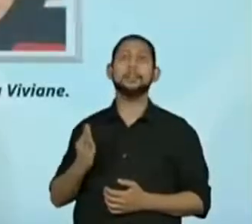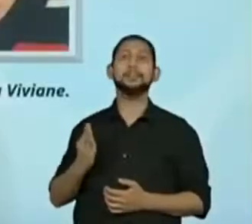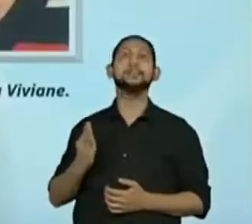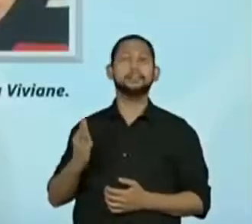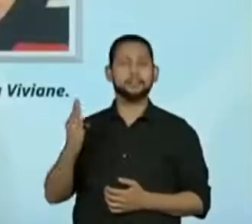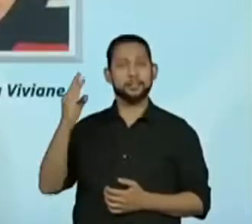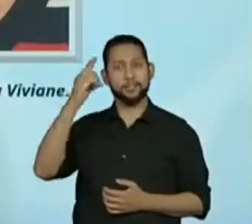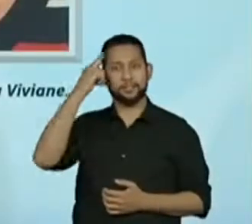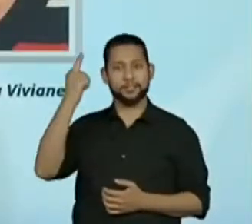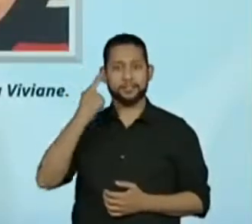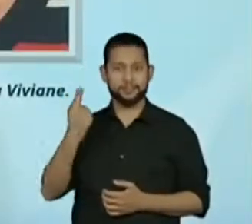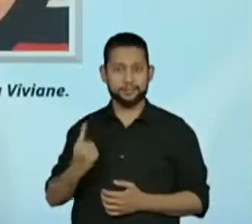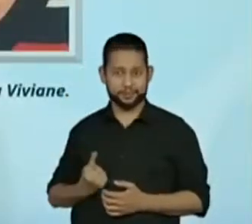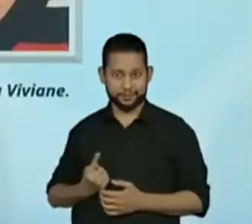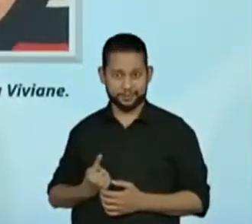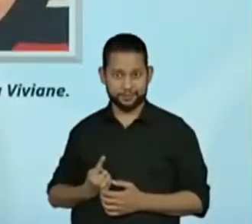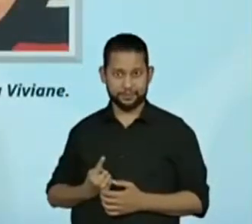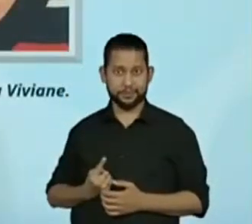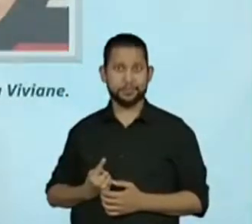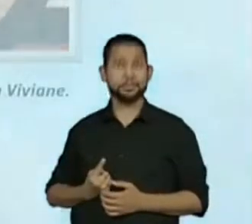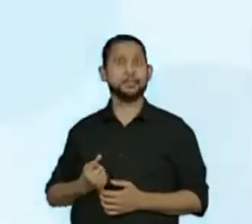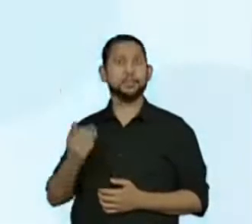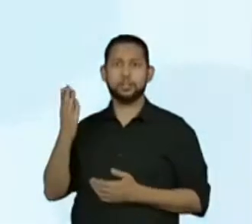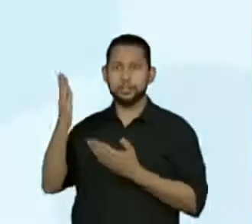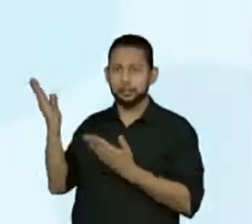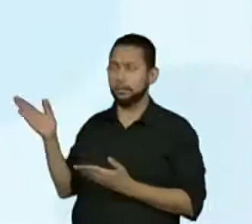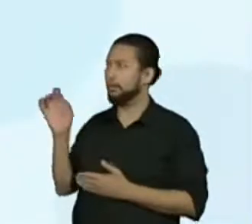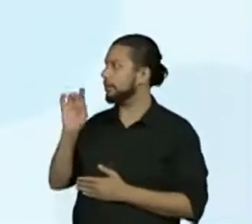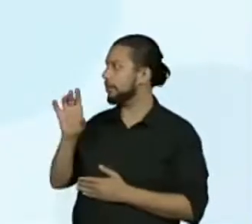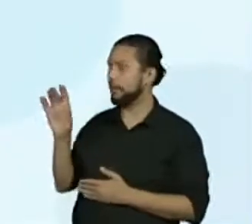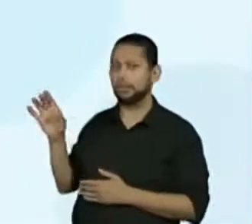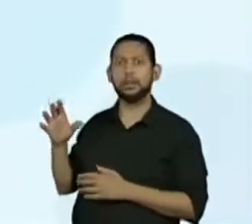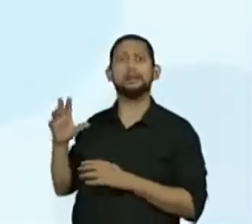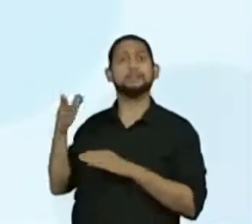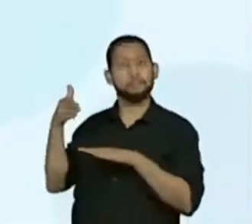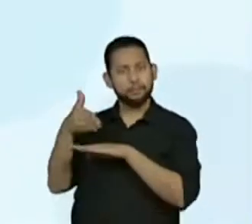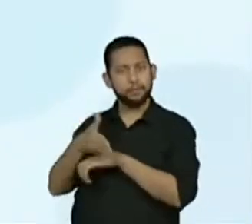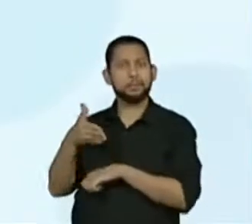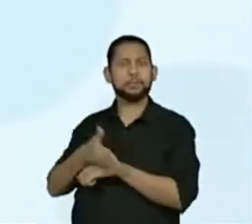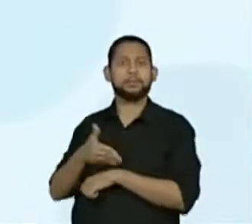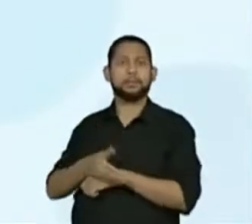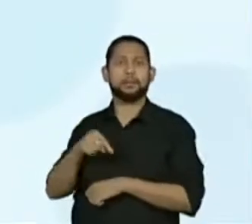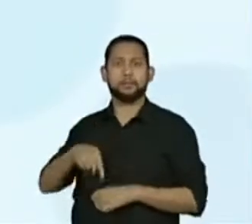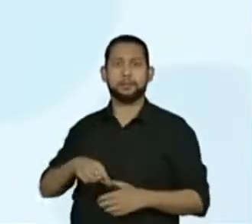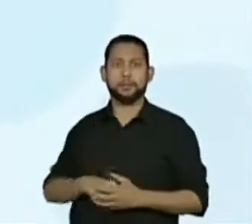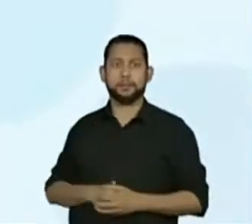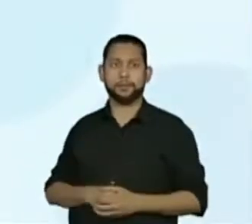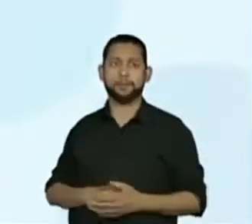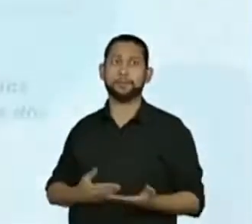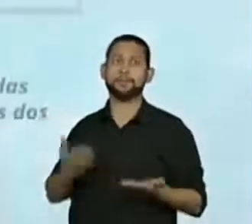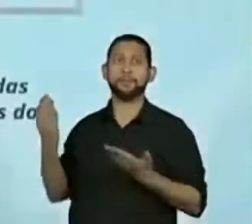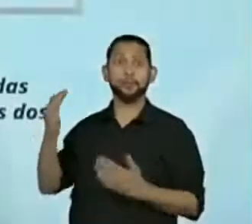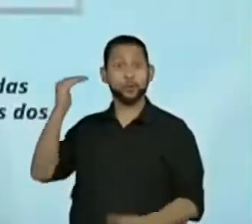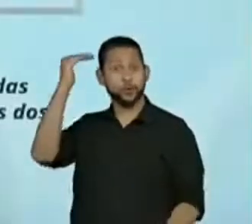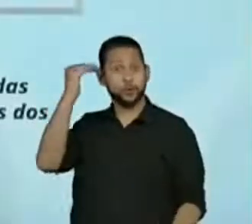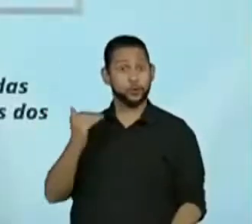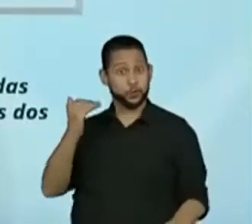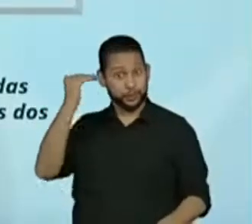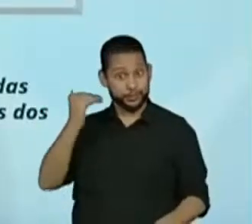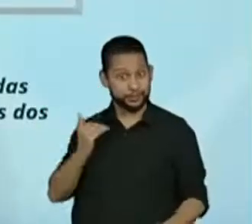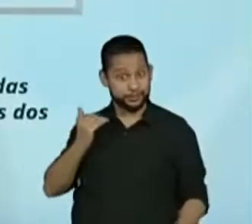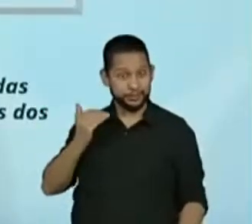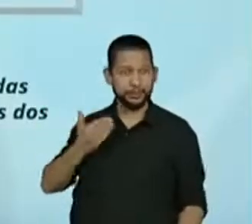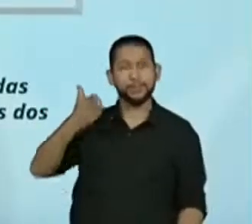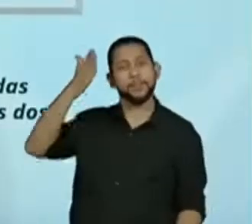professora Viviane todos de todos participaram do Sarau professora Joyce